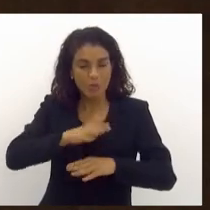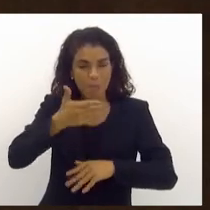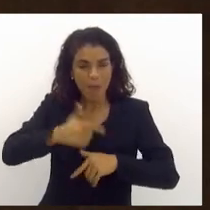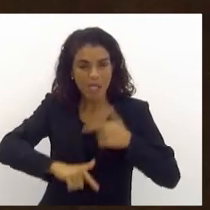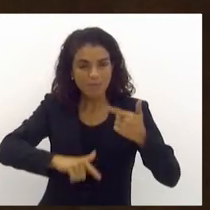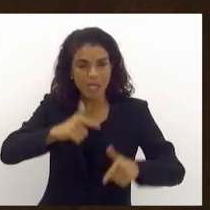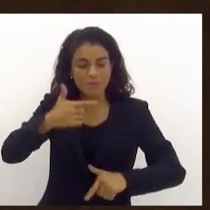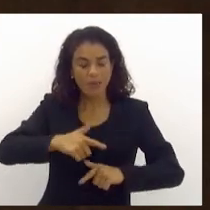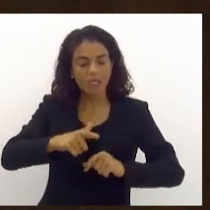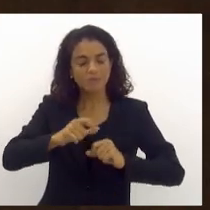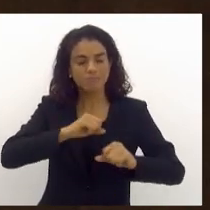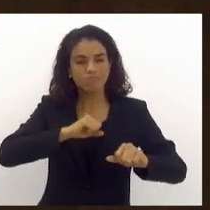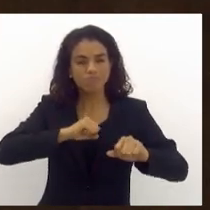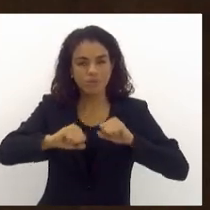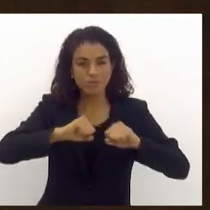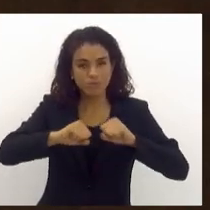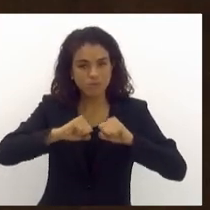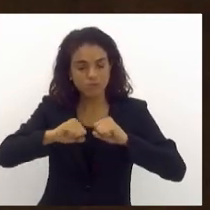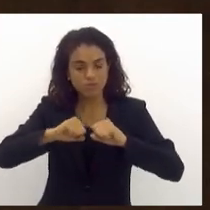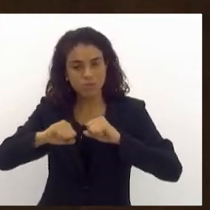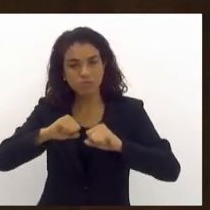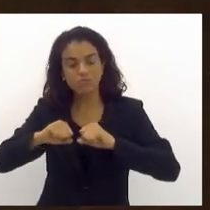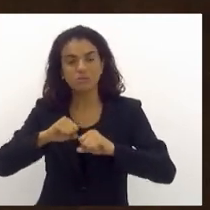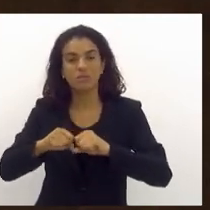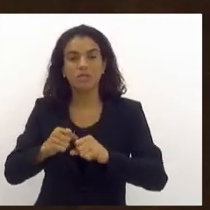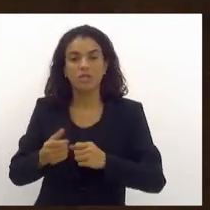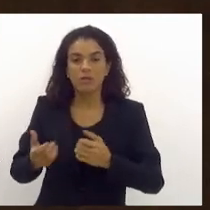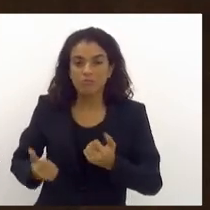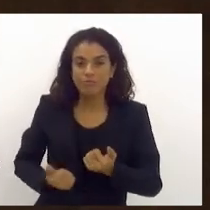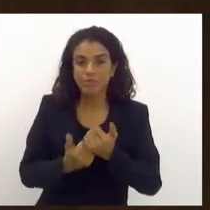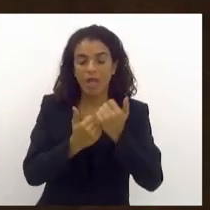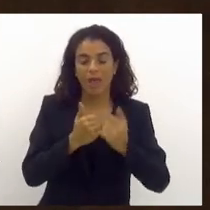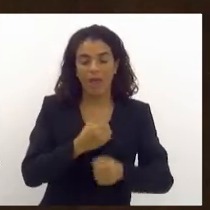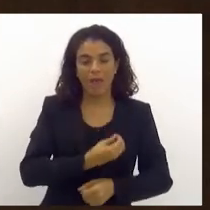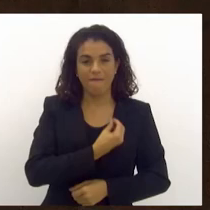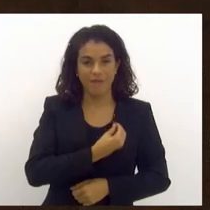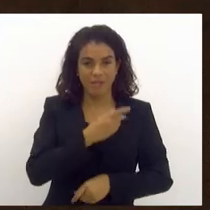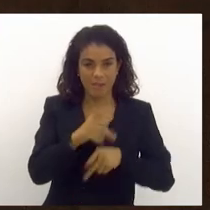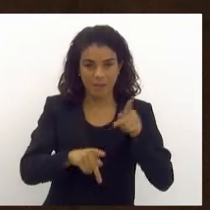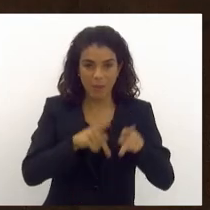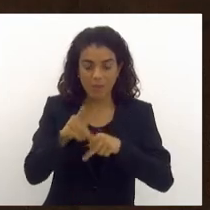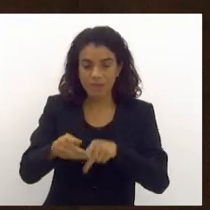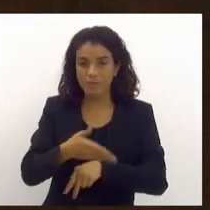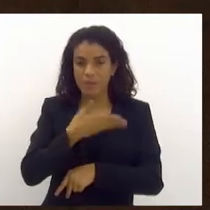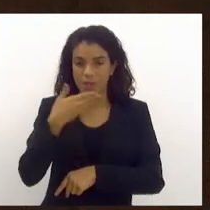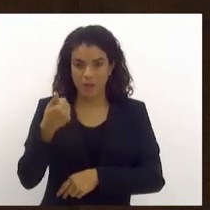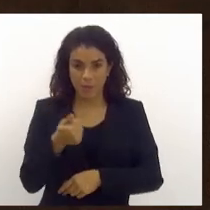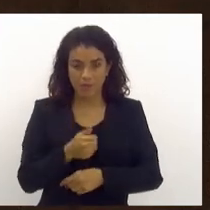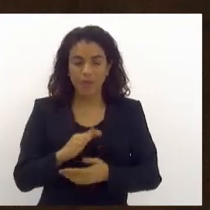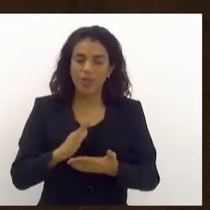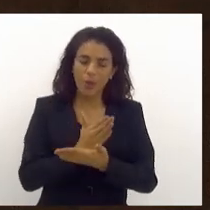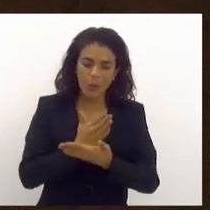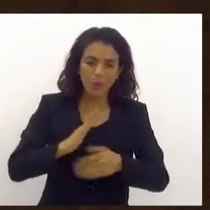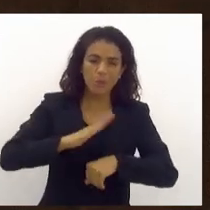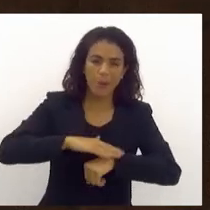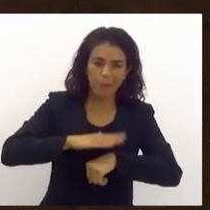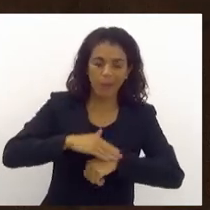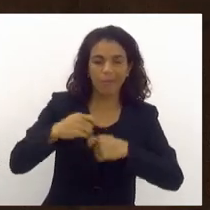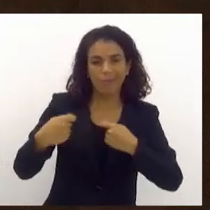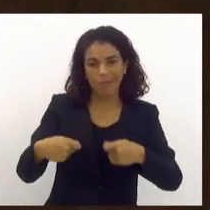e possa, de fato, fazer da vida das pessoas que nele vivem uma vida melhor. Em alguns momentos é